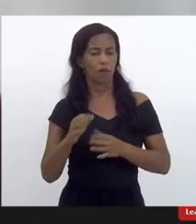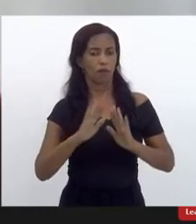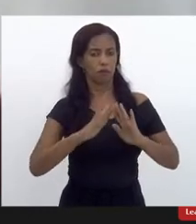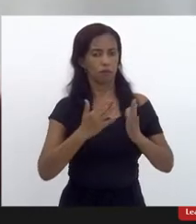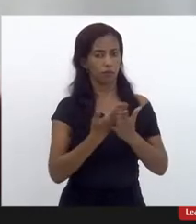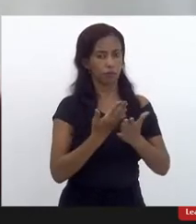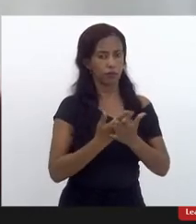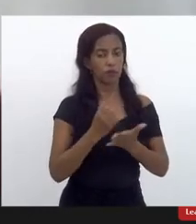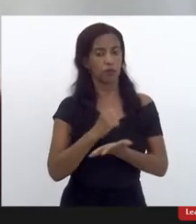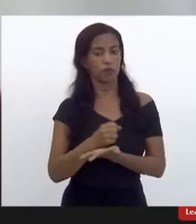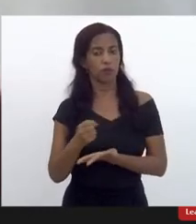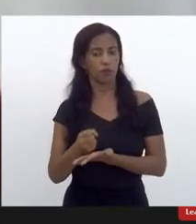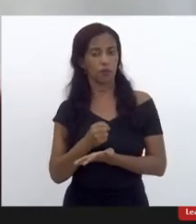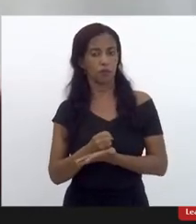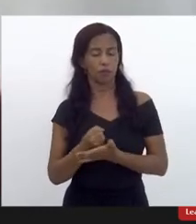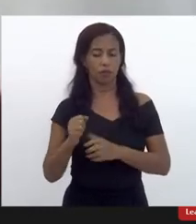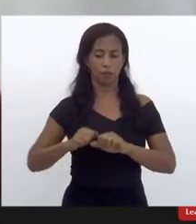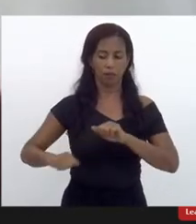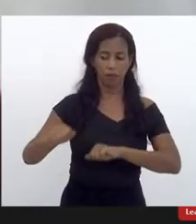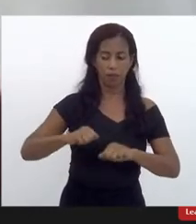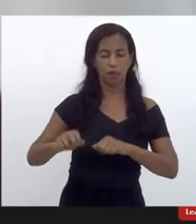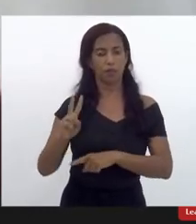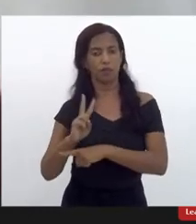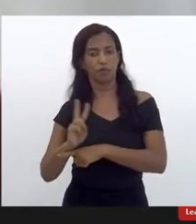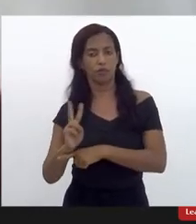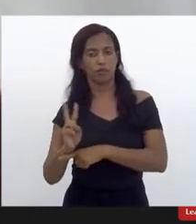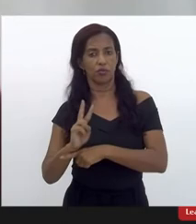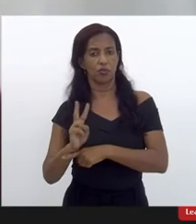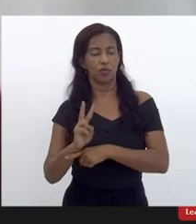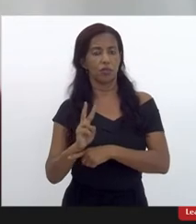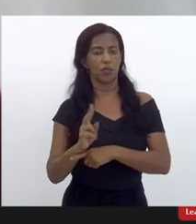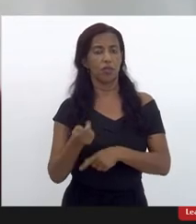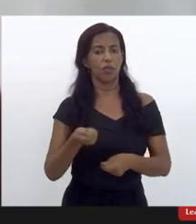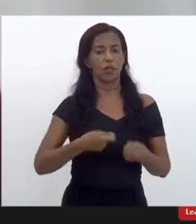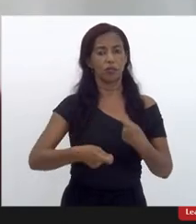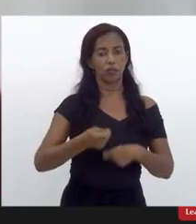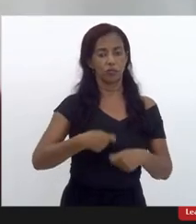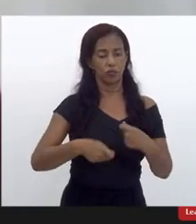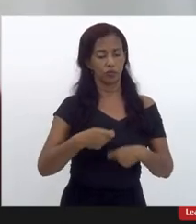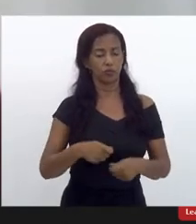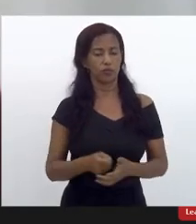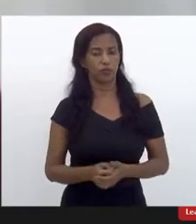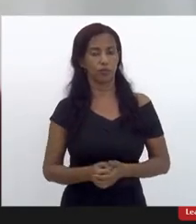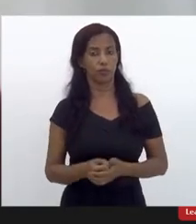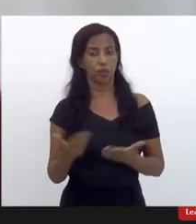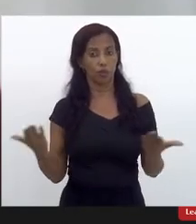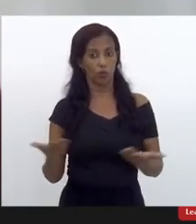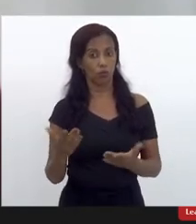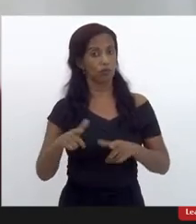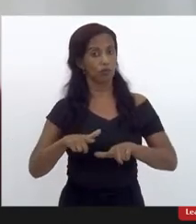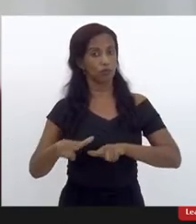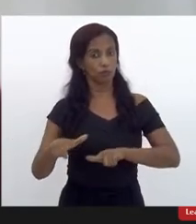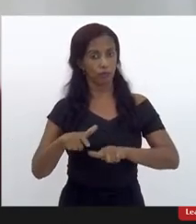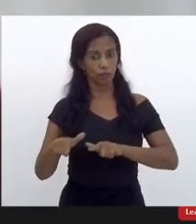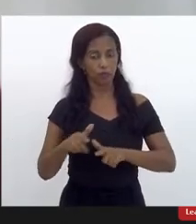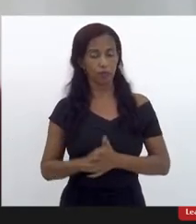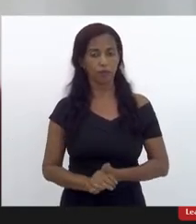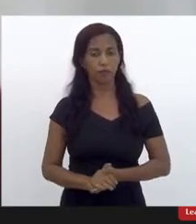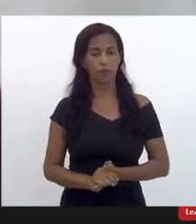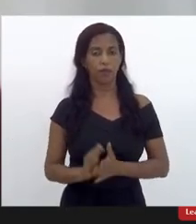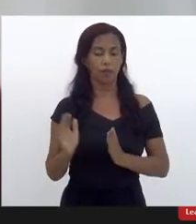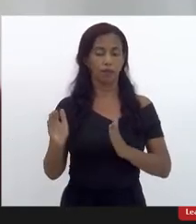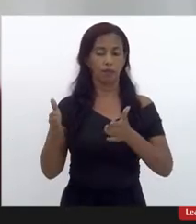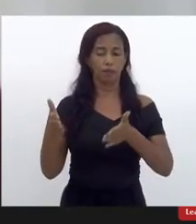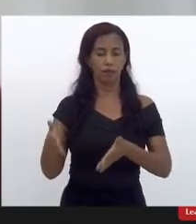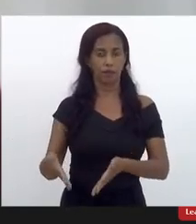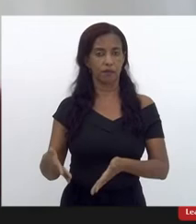empresas contratadas para limpeza, vigilância e auxiliares administrativos atuando. Para frisar o que